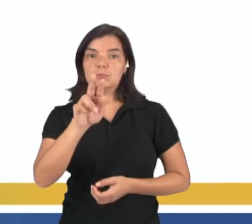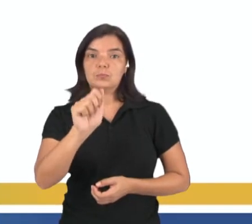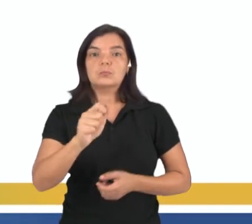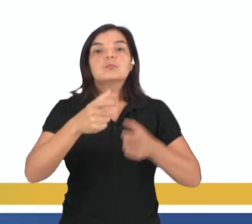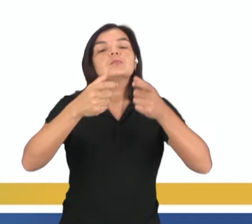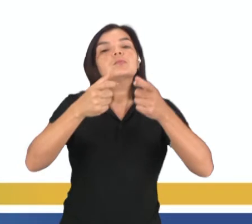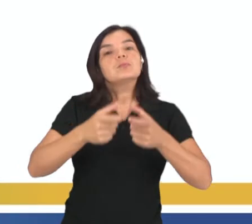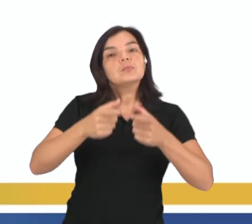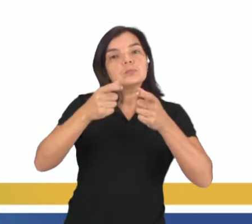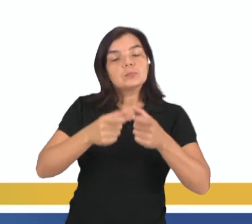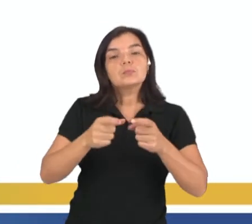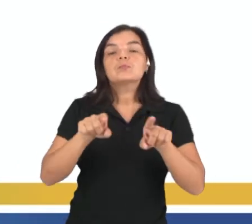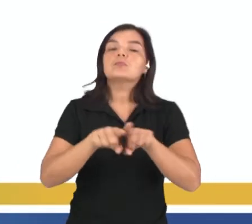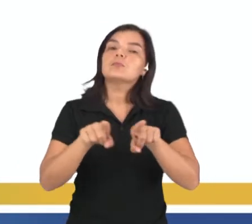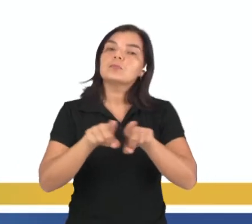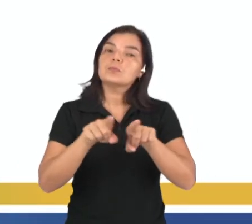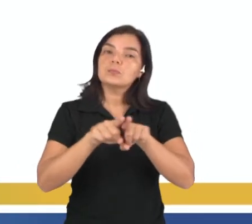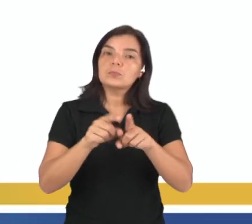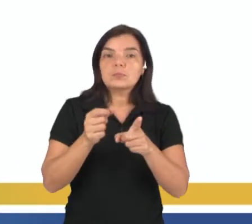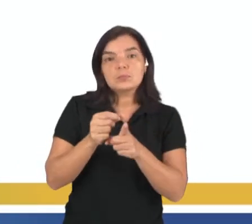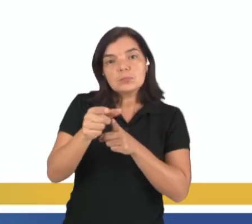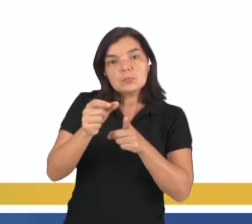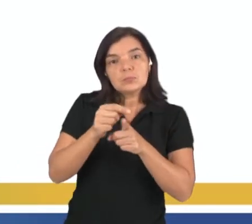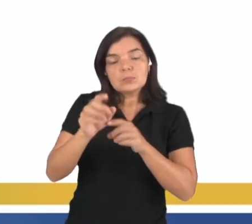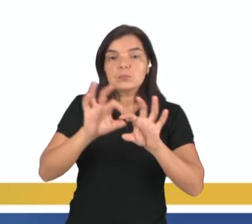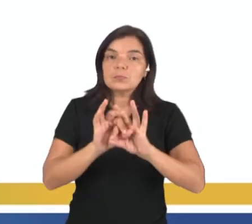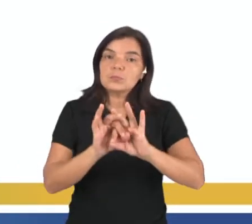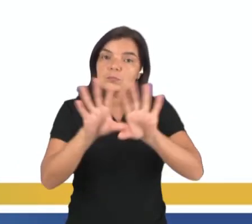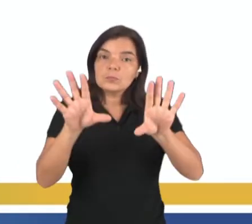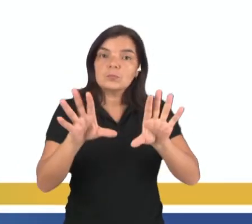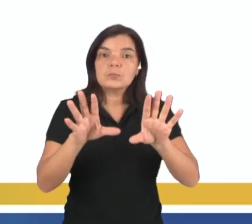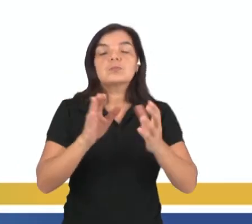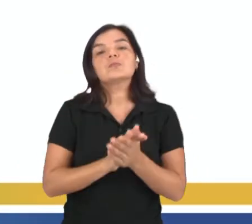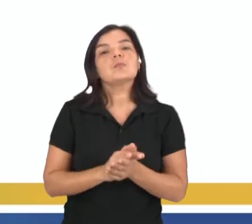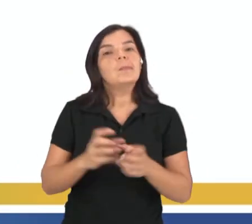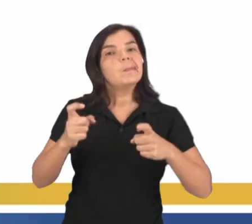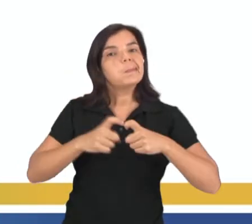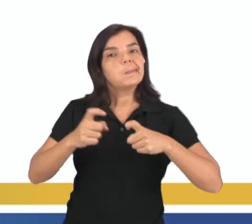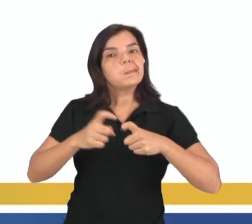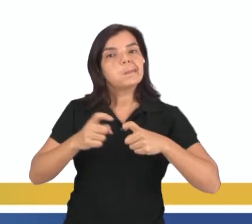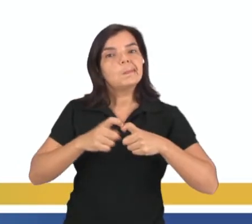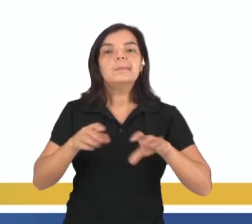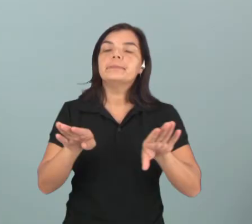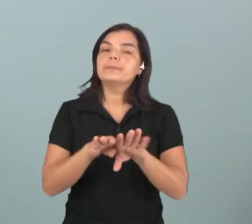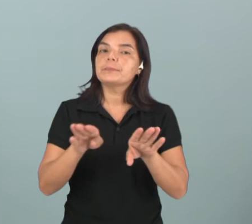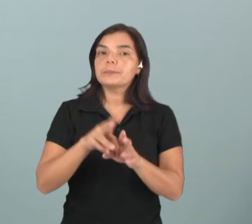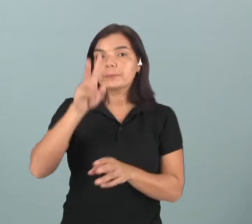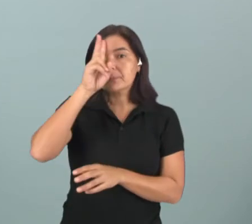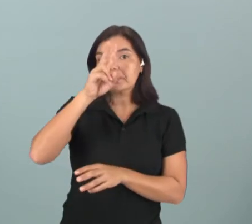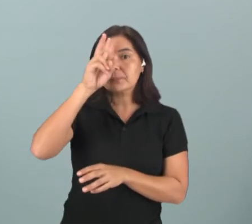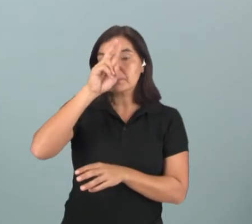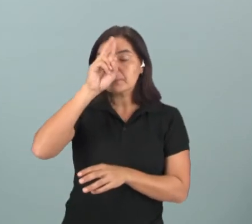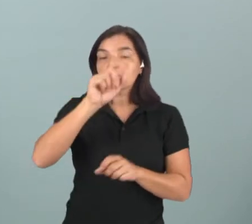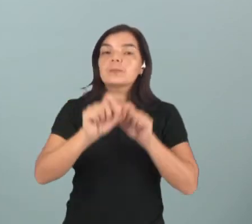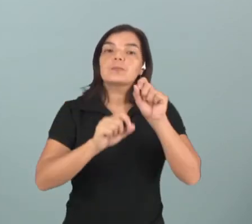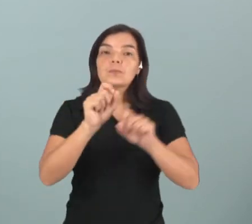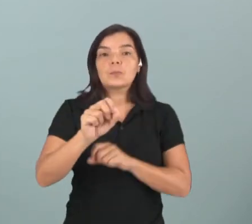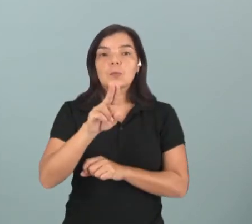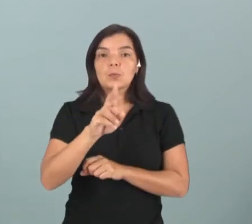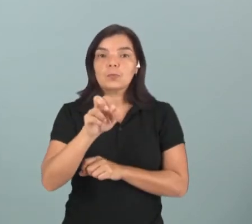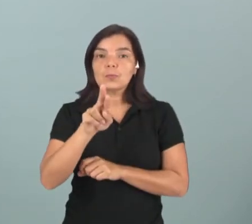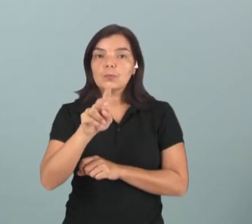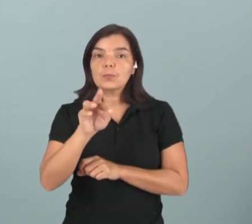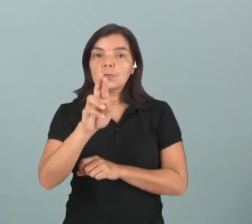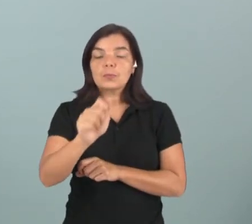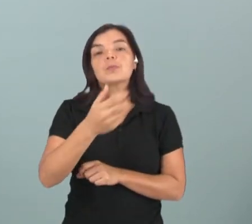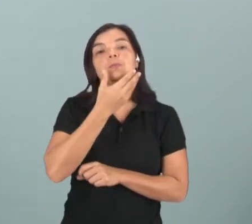por onde esse sêmen ele vai ser liberado durante o ato sexual. Lembrando que no homem a uretra